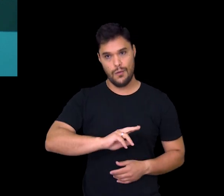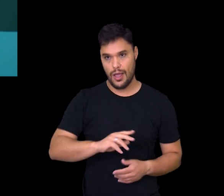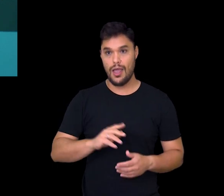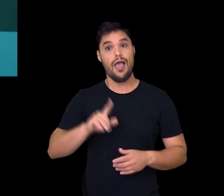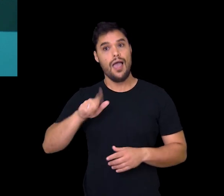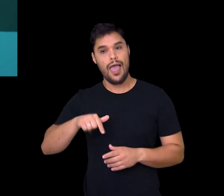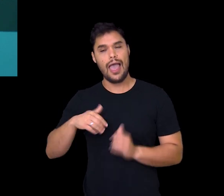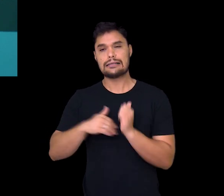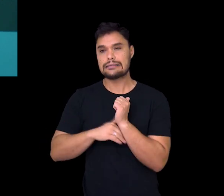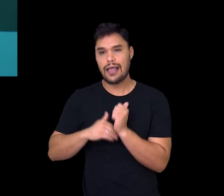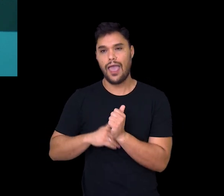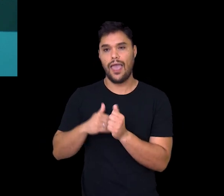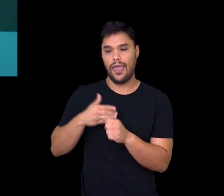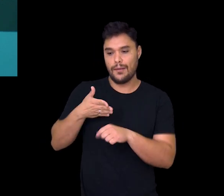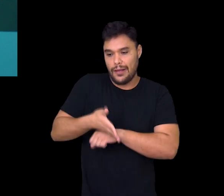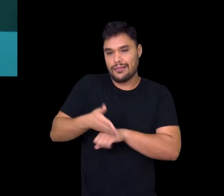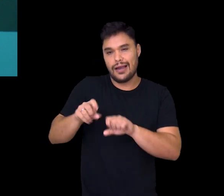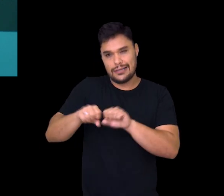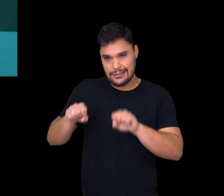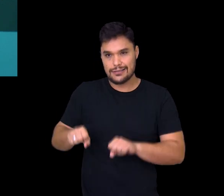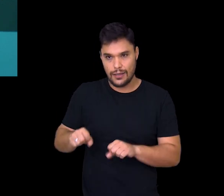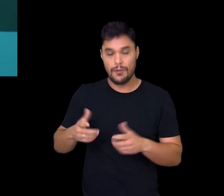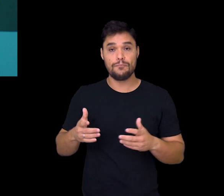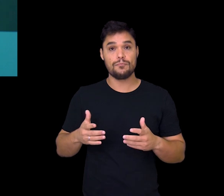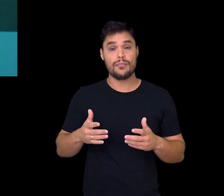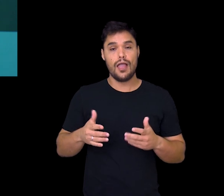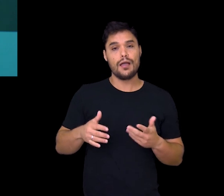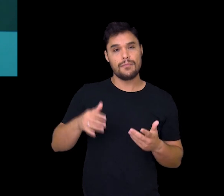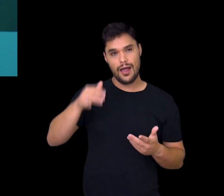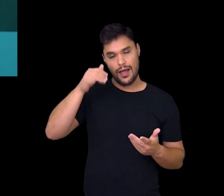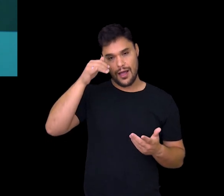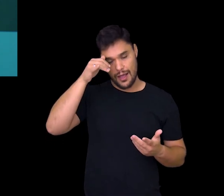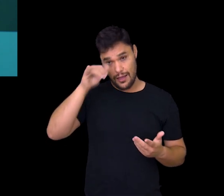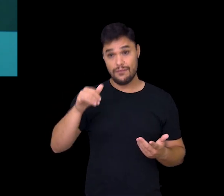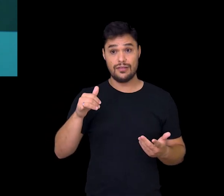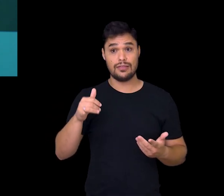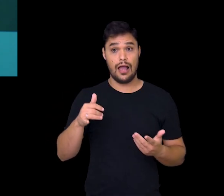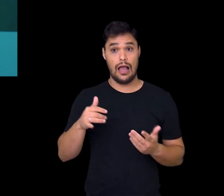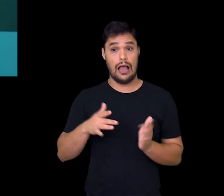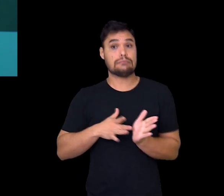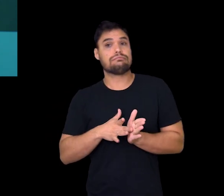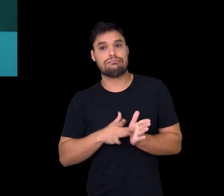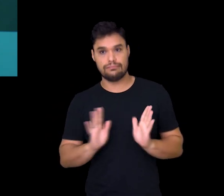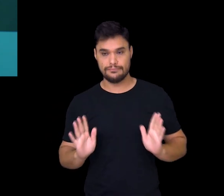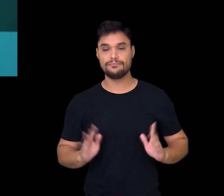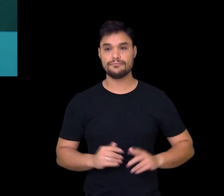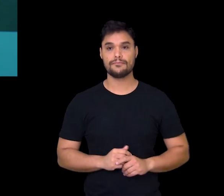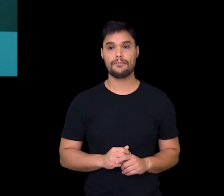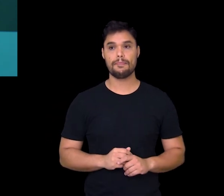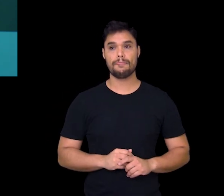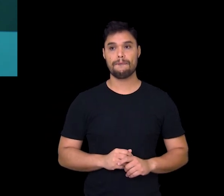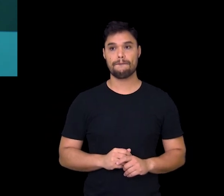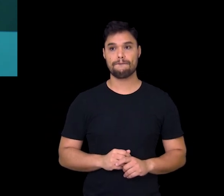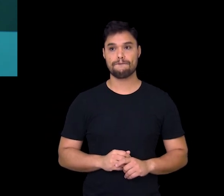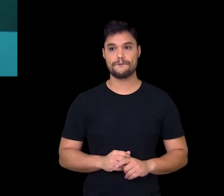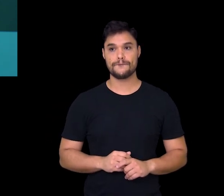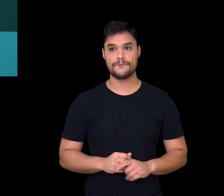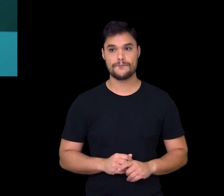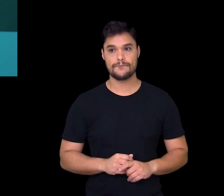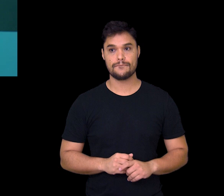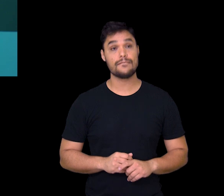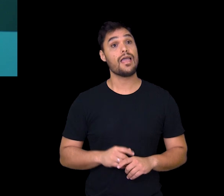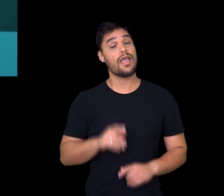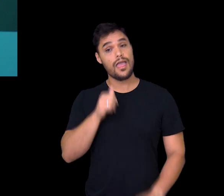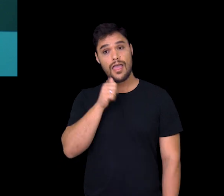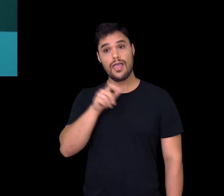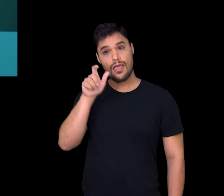coisa mais complicada. Então, para que não haja, que não possa ser violado, né? É um problema de segurança. E quando ela chegou,